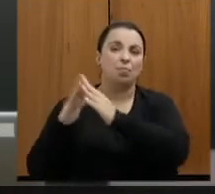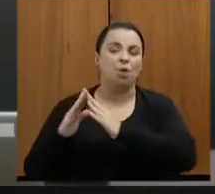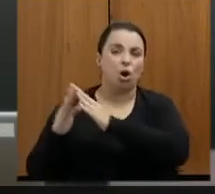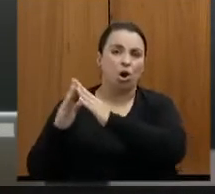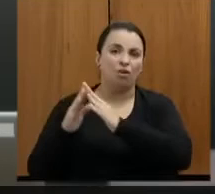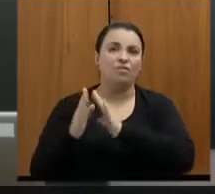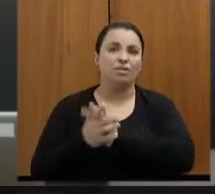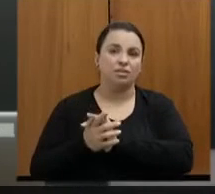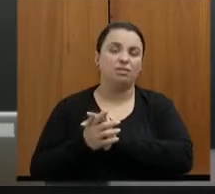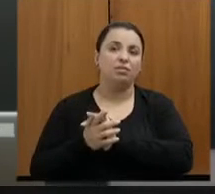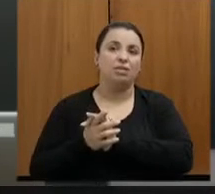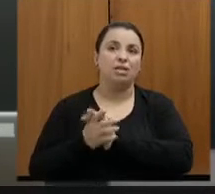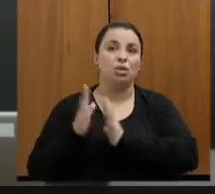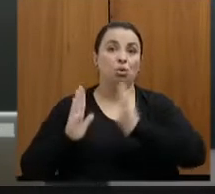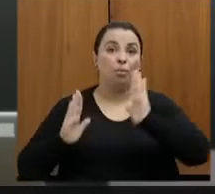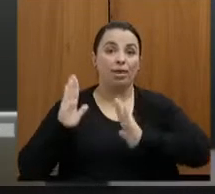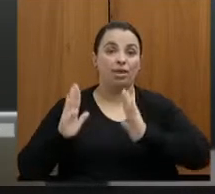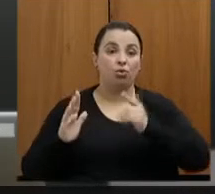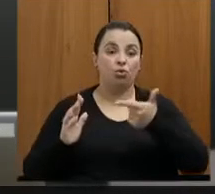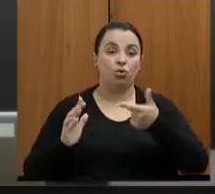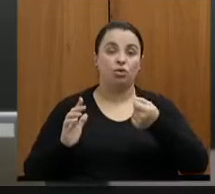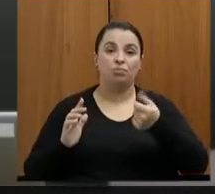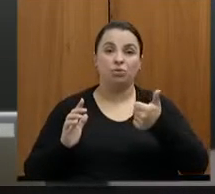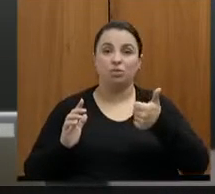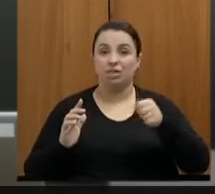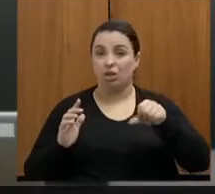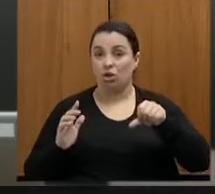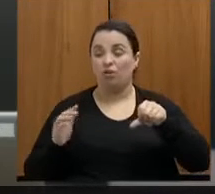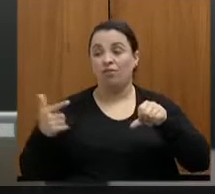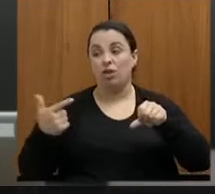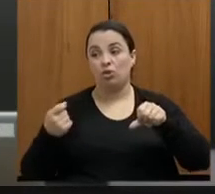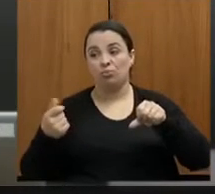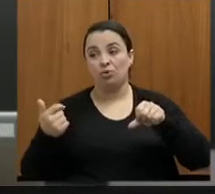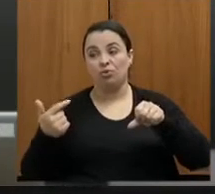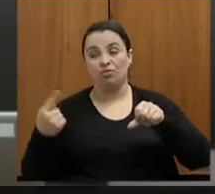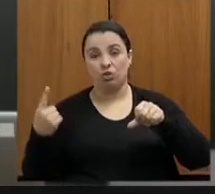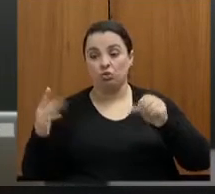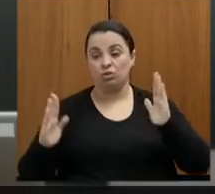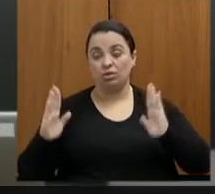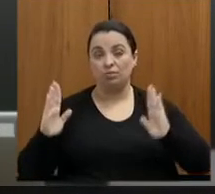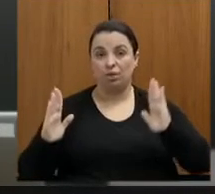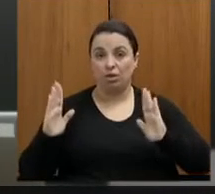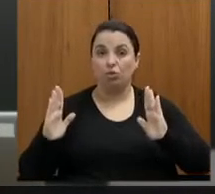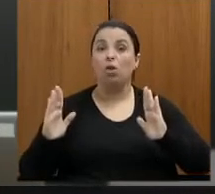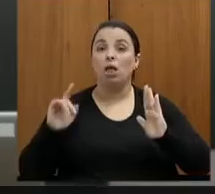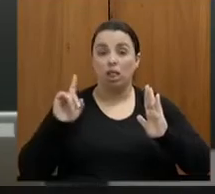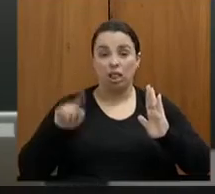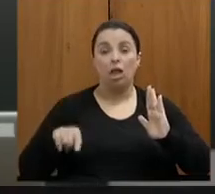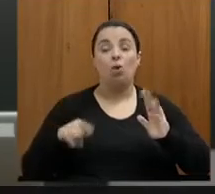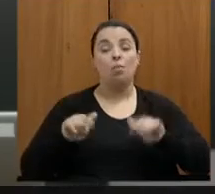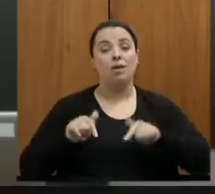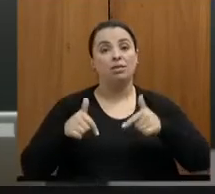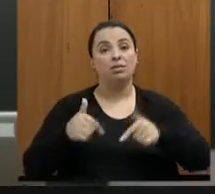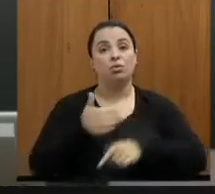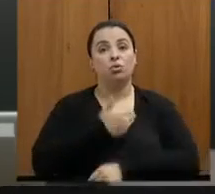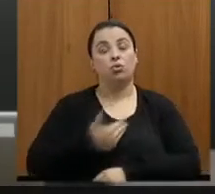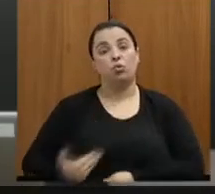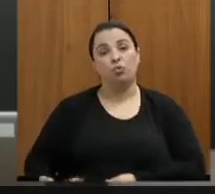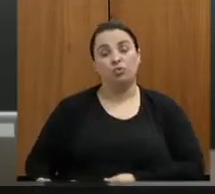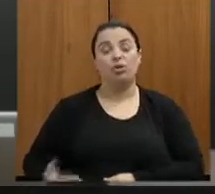2019 a 2021 pelo governo de Minas, em 52